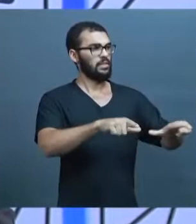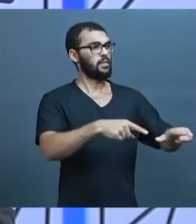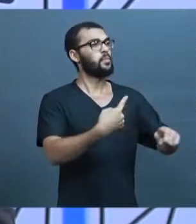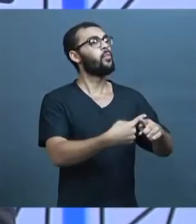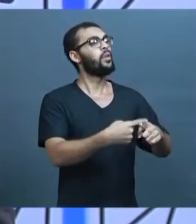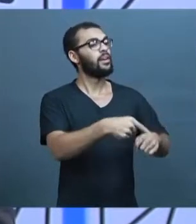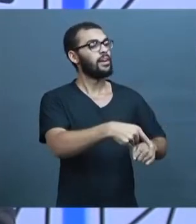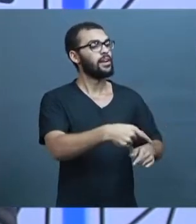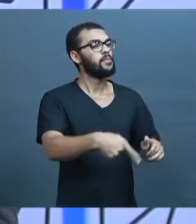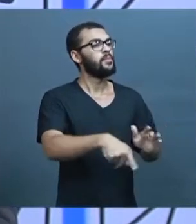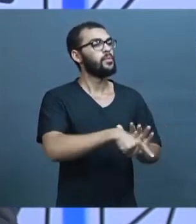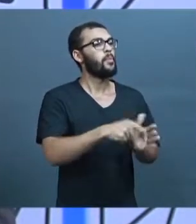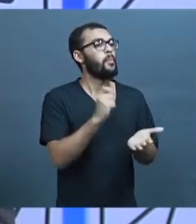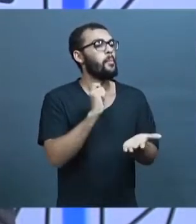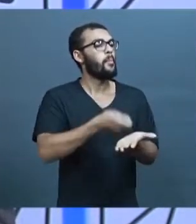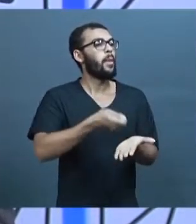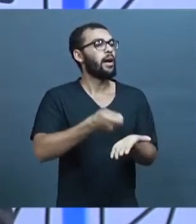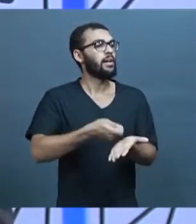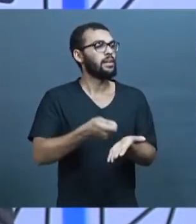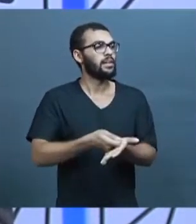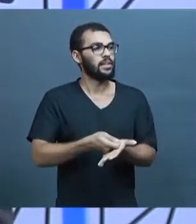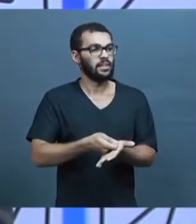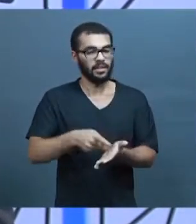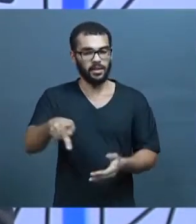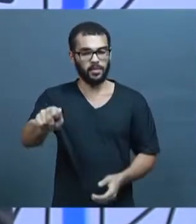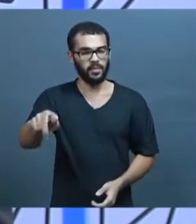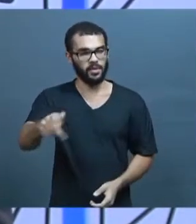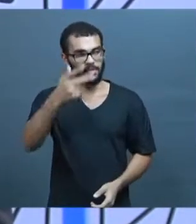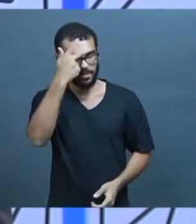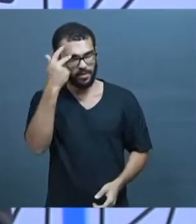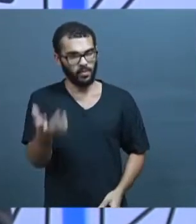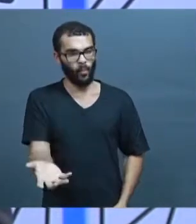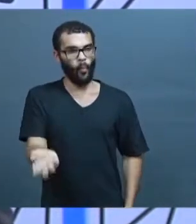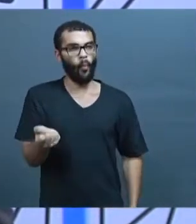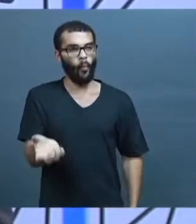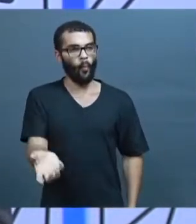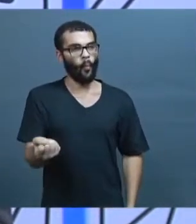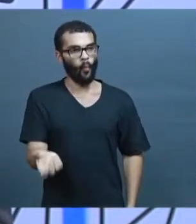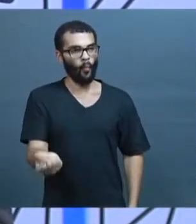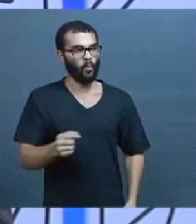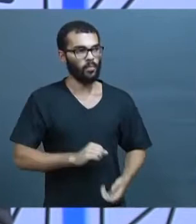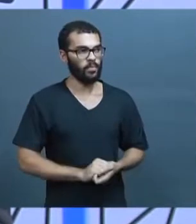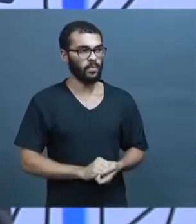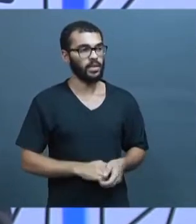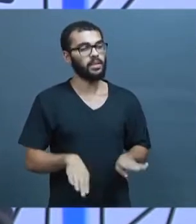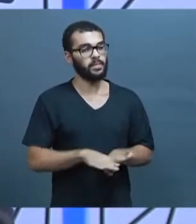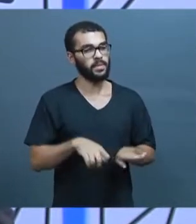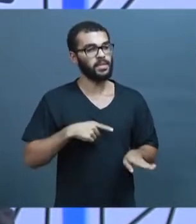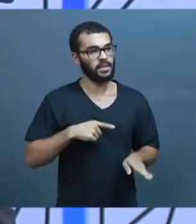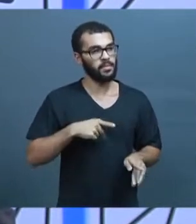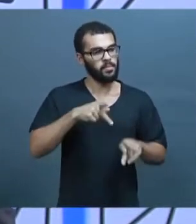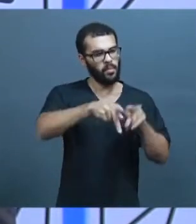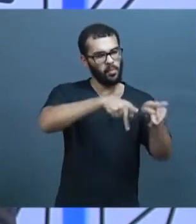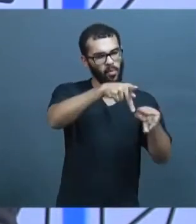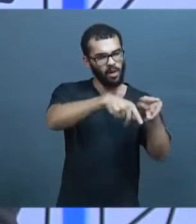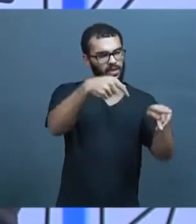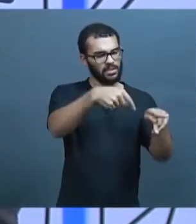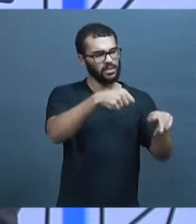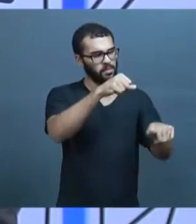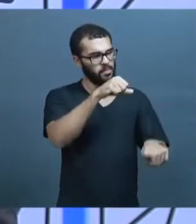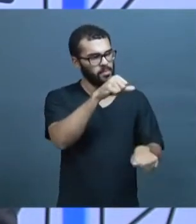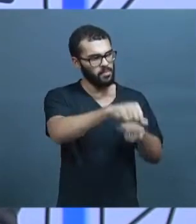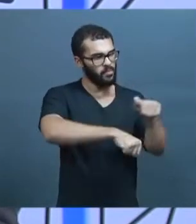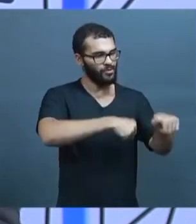recebendo. Uhum. Né? Some-se a isso os problemas demográficos, né? A mudança do perfil demográfico de uma população que